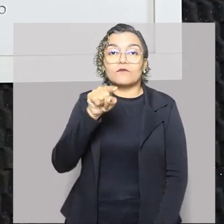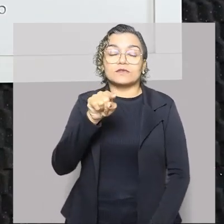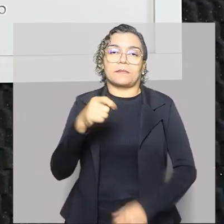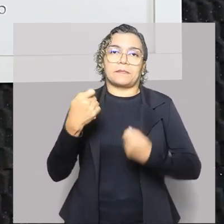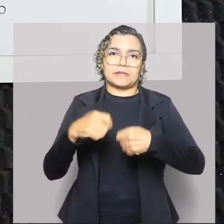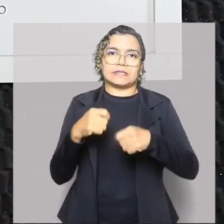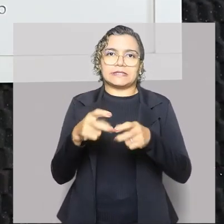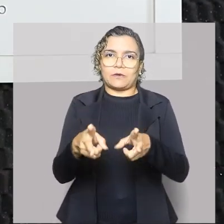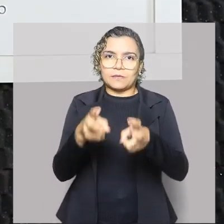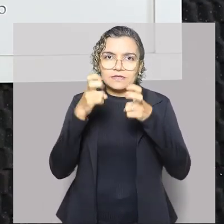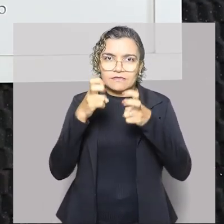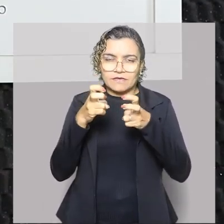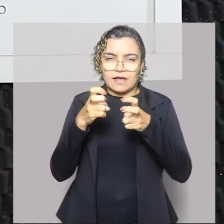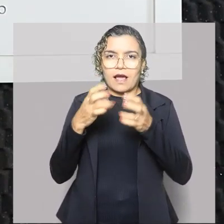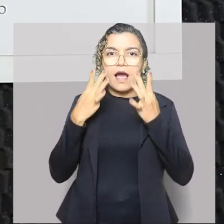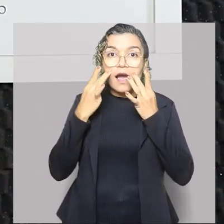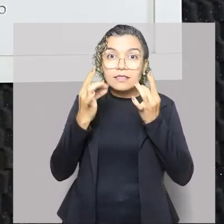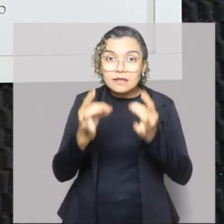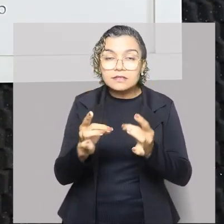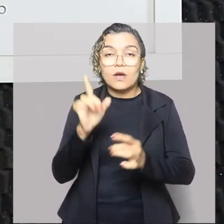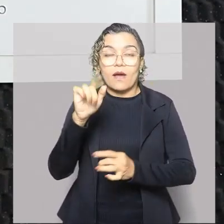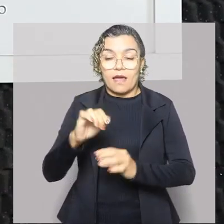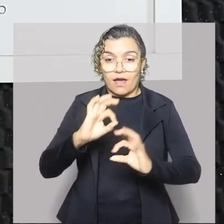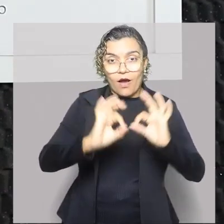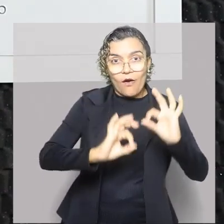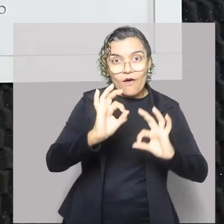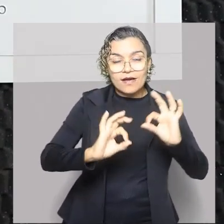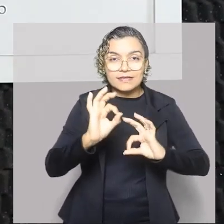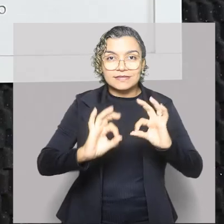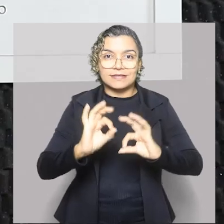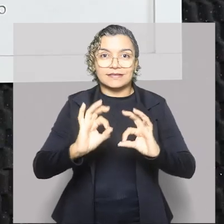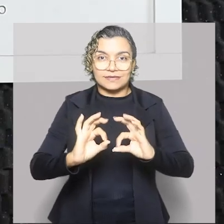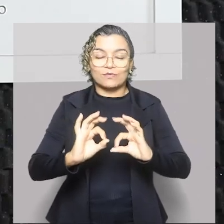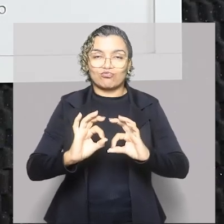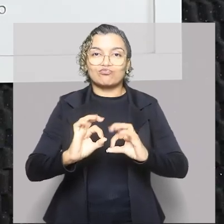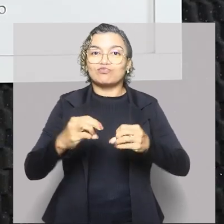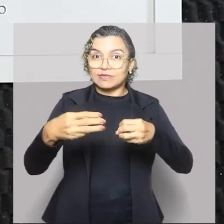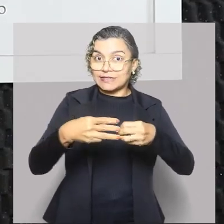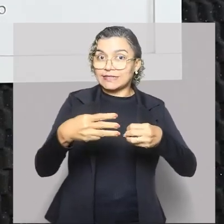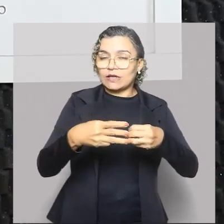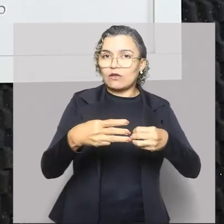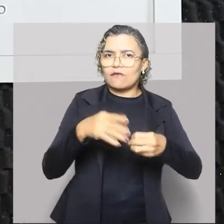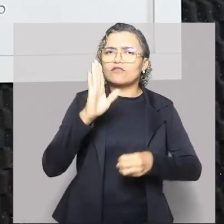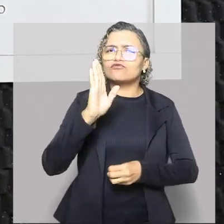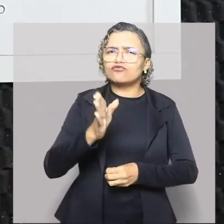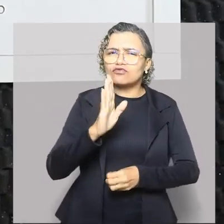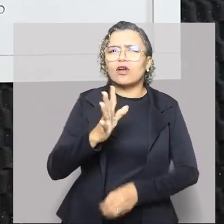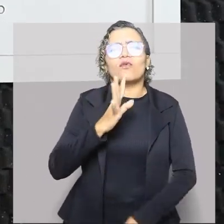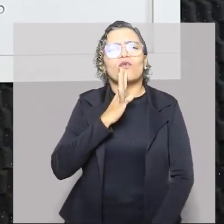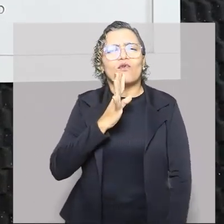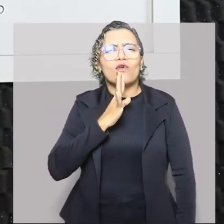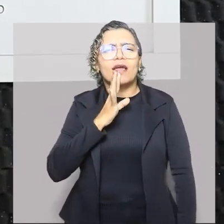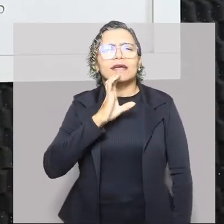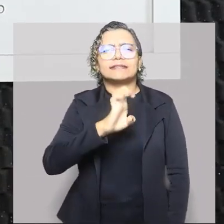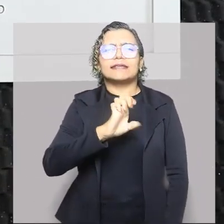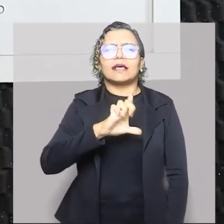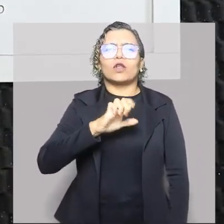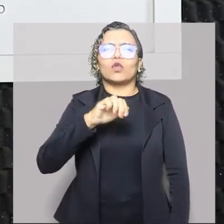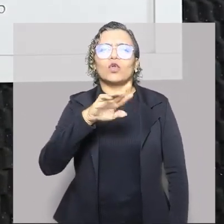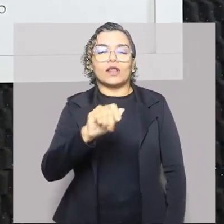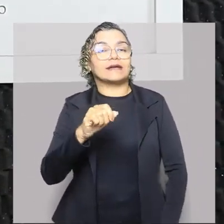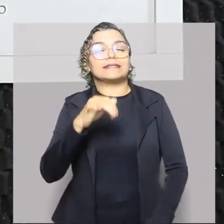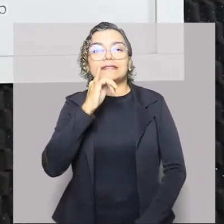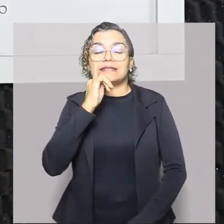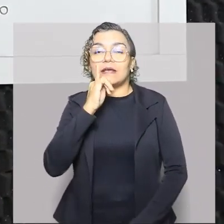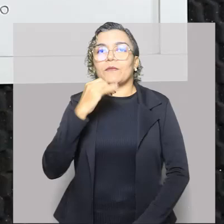que observar é a organização celular. Eu tenho certeza que você já ouviu falar que para um indivíduo ser